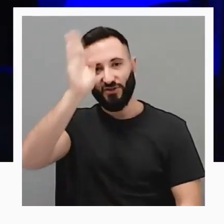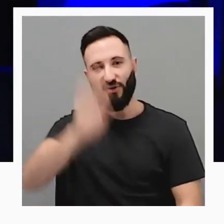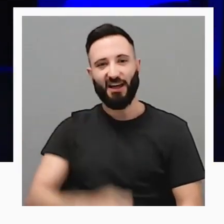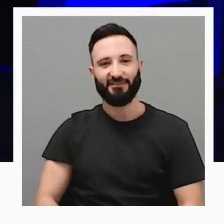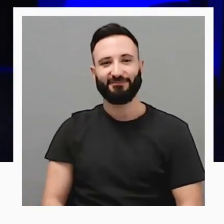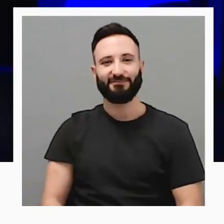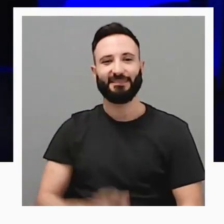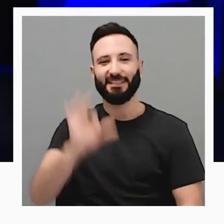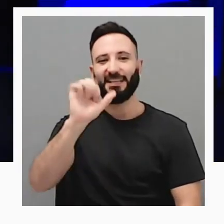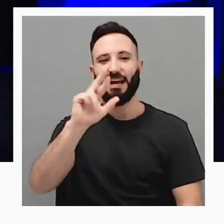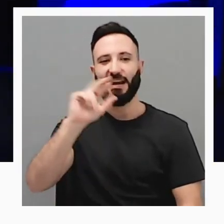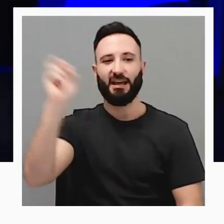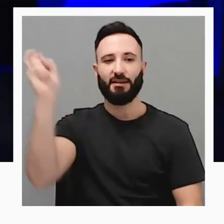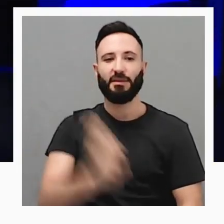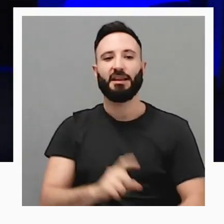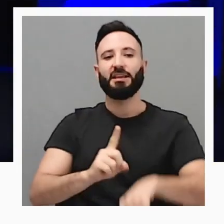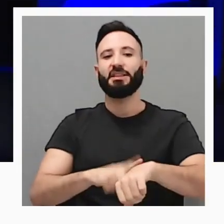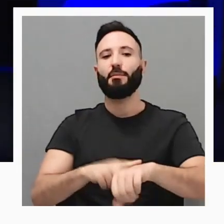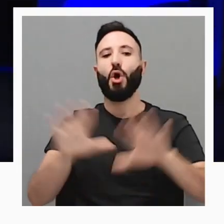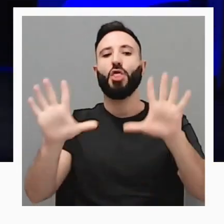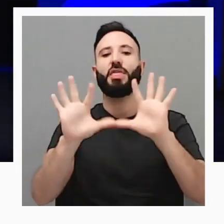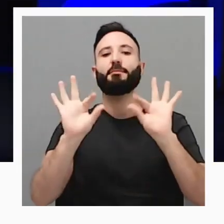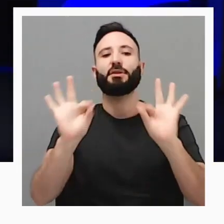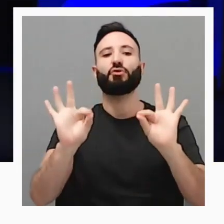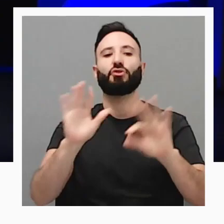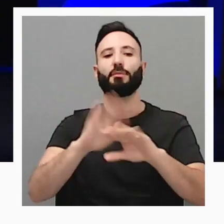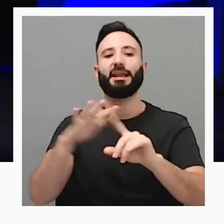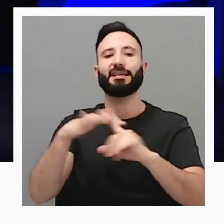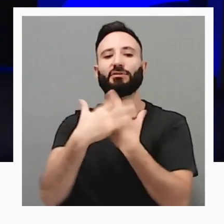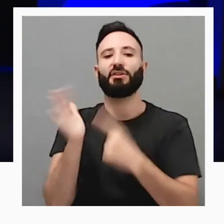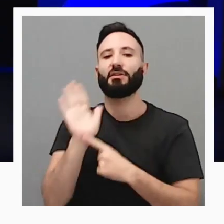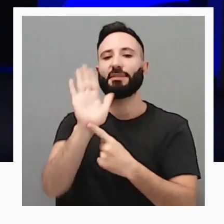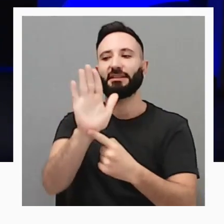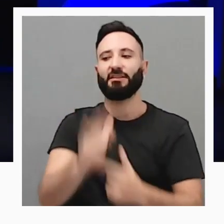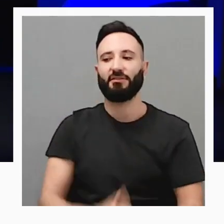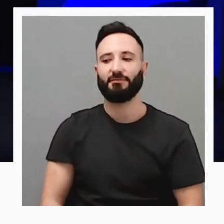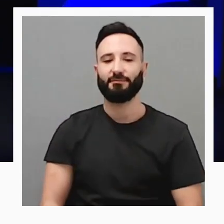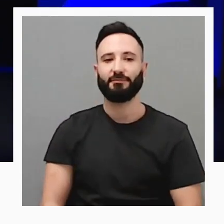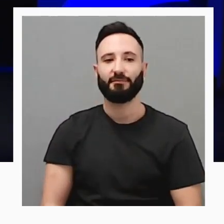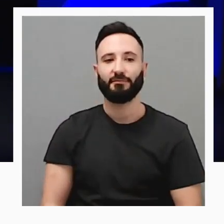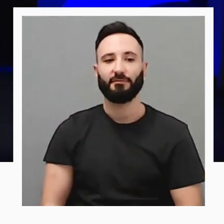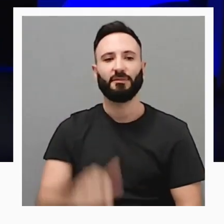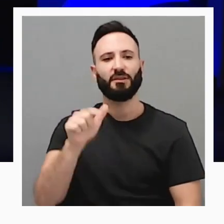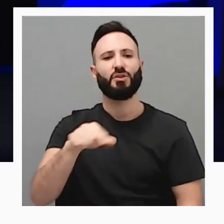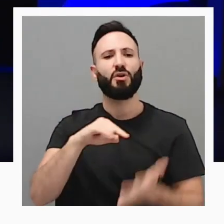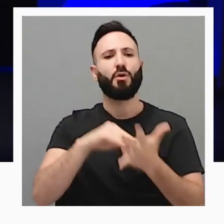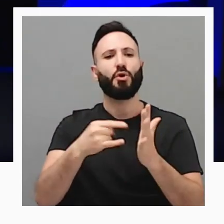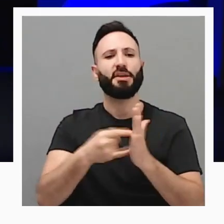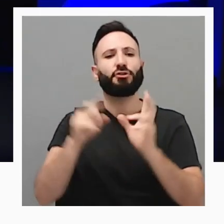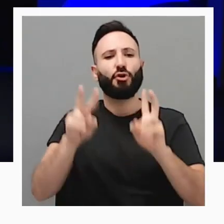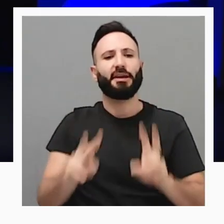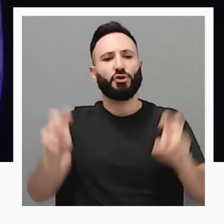aqui. Tiene 10 minutos para apresentar o caso. Olá, Sara. Olá. Este é um projeto inovador de